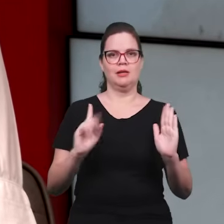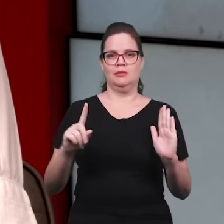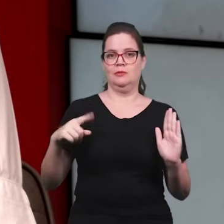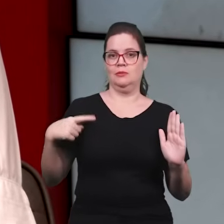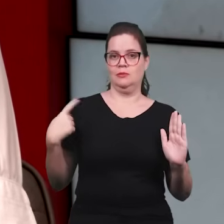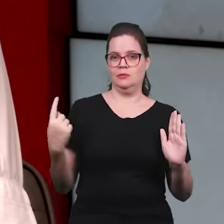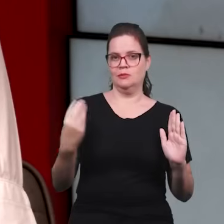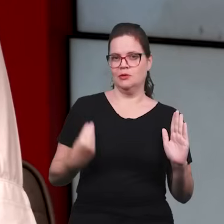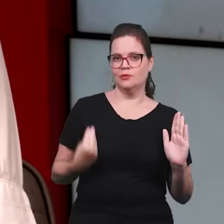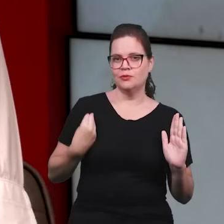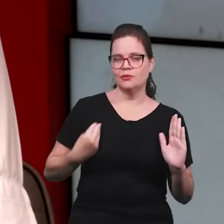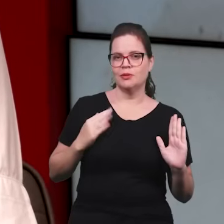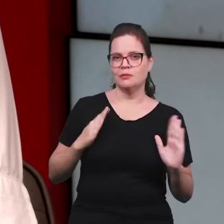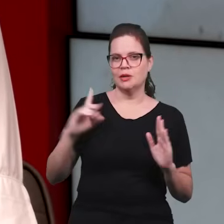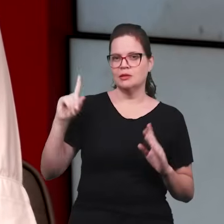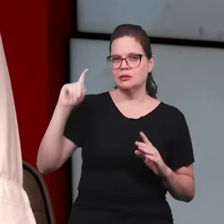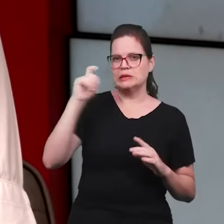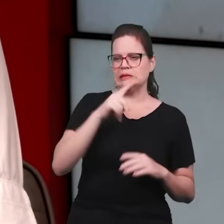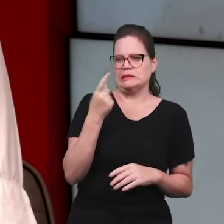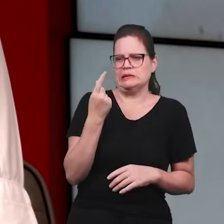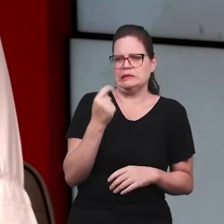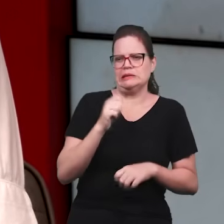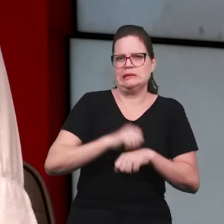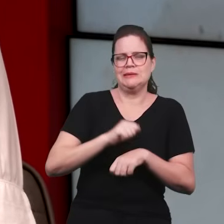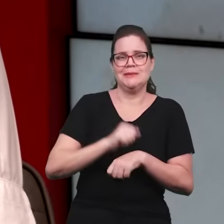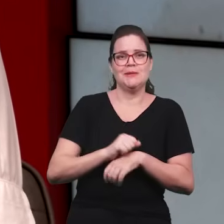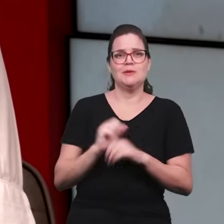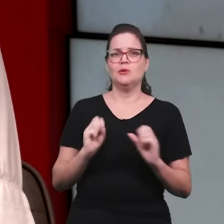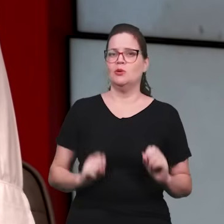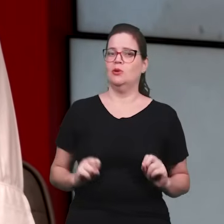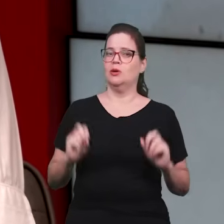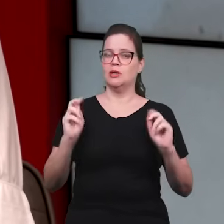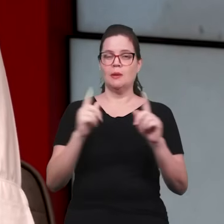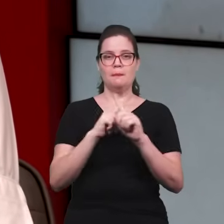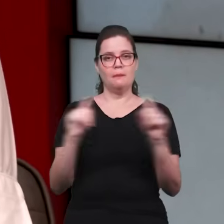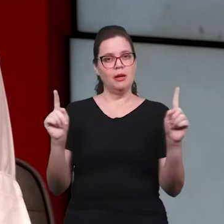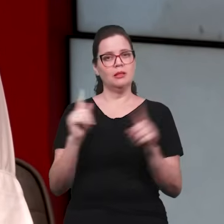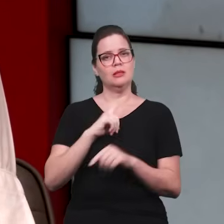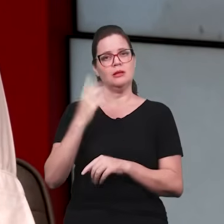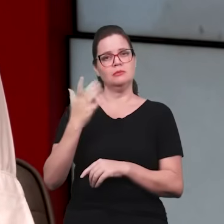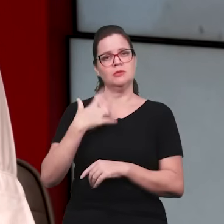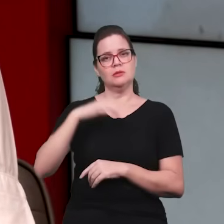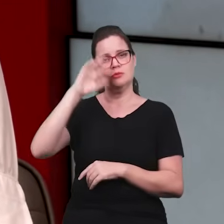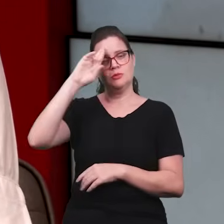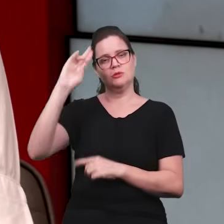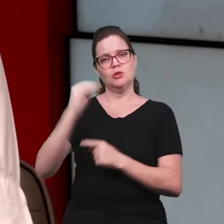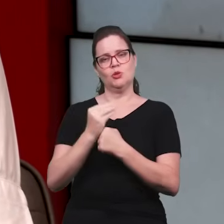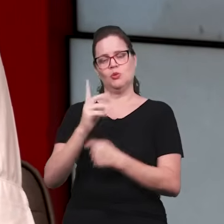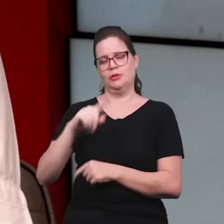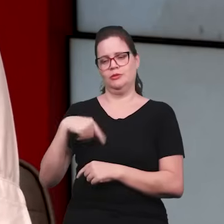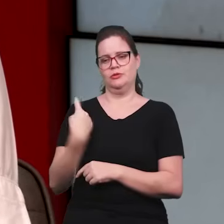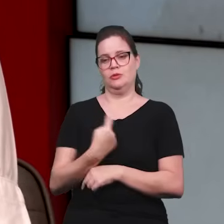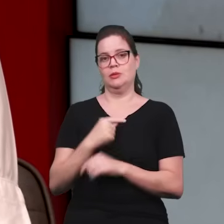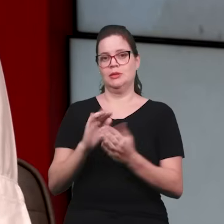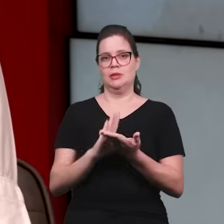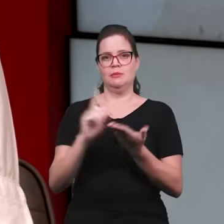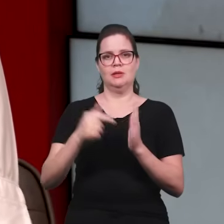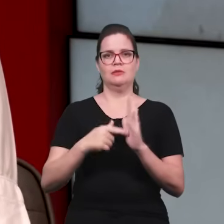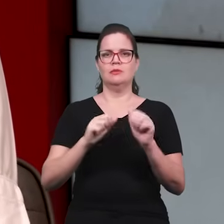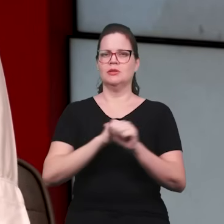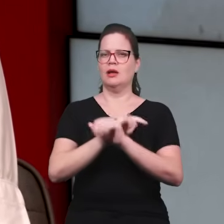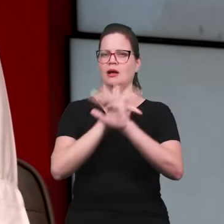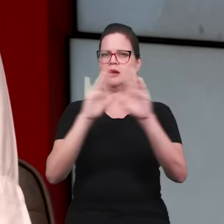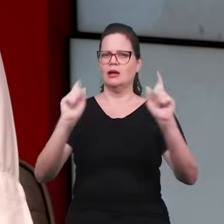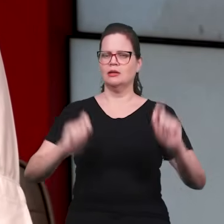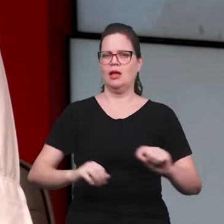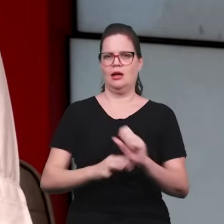por uma dificuldade econômica, social na nossa vida, nós temos um Senhor que zela por nós. E a palavra do Senhor nos garante